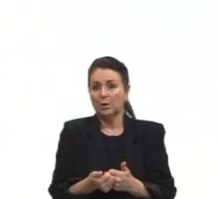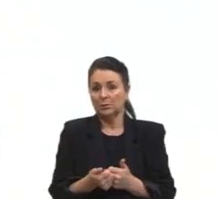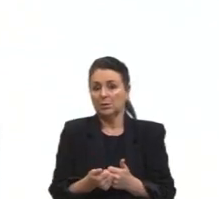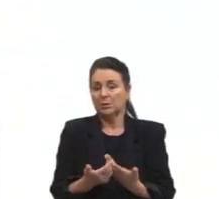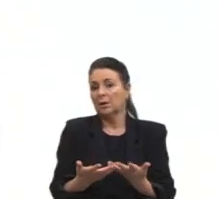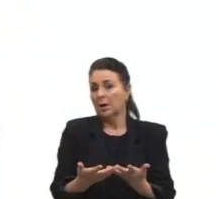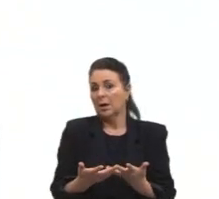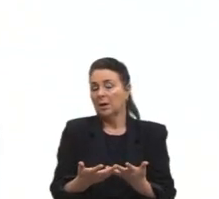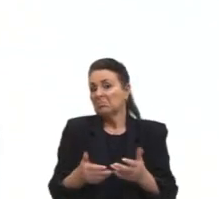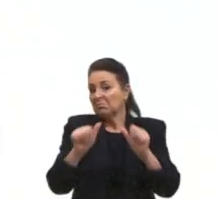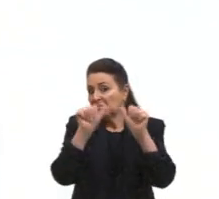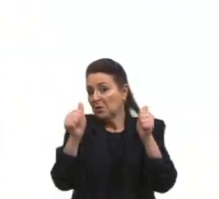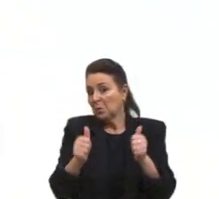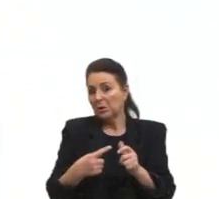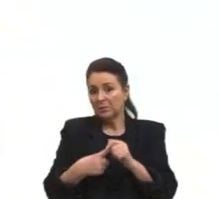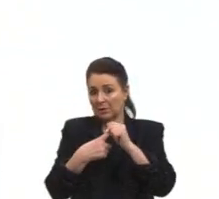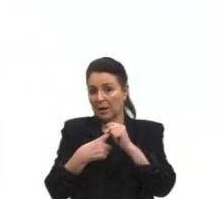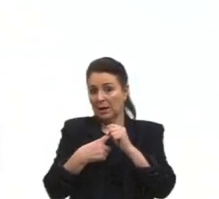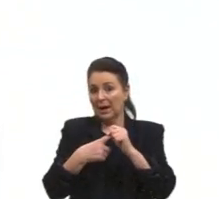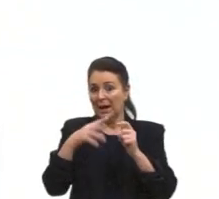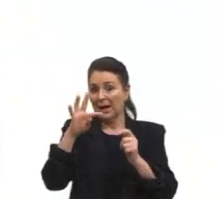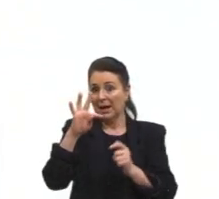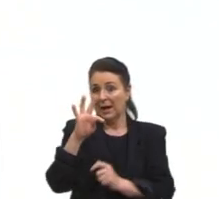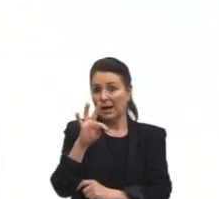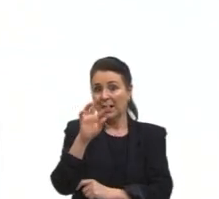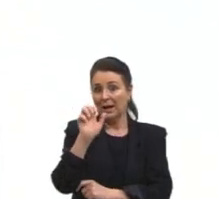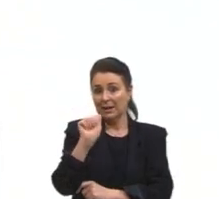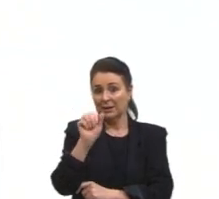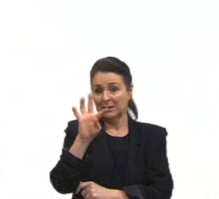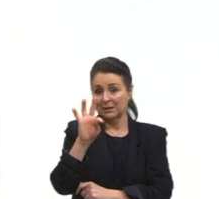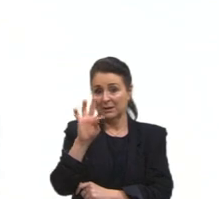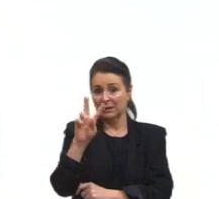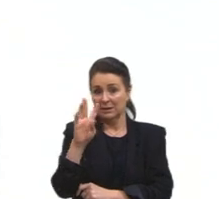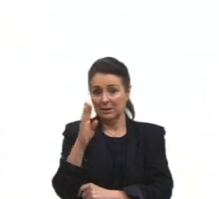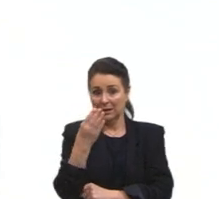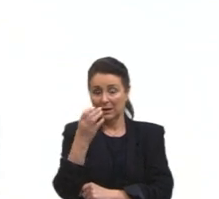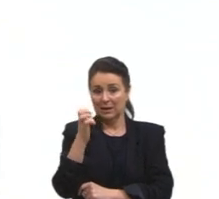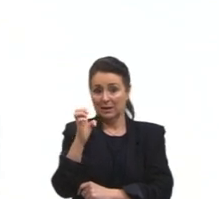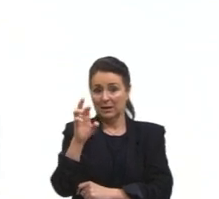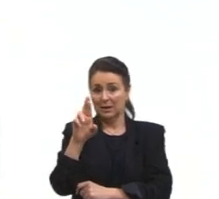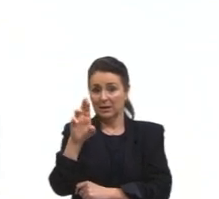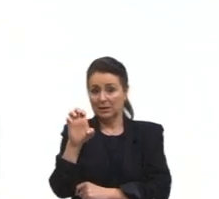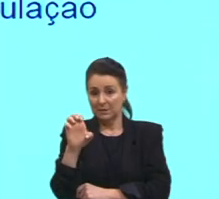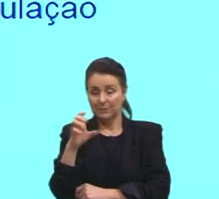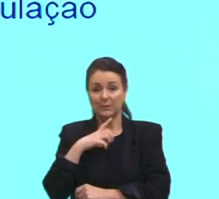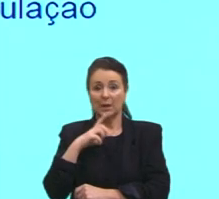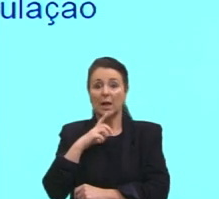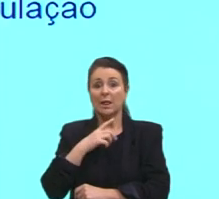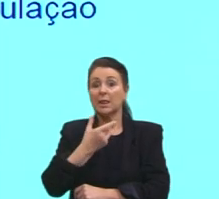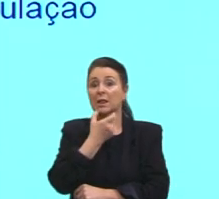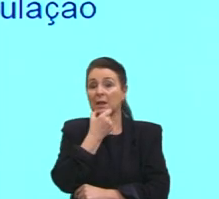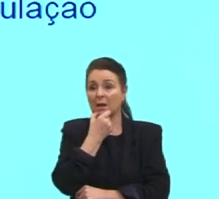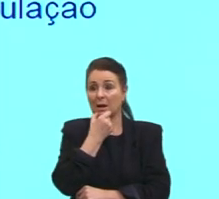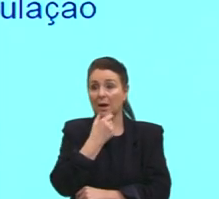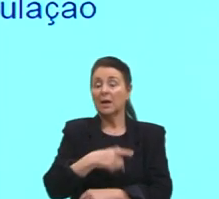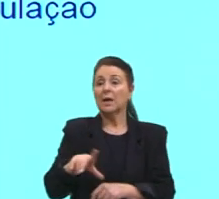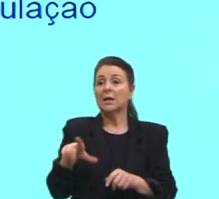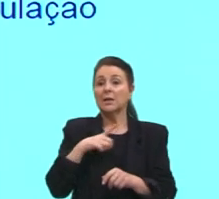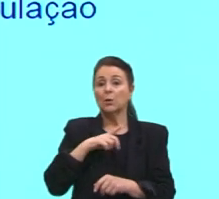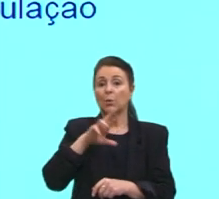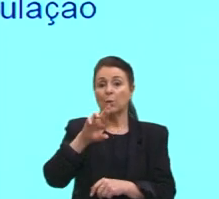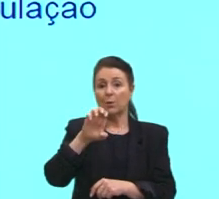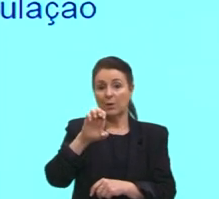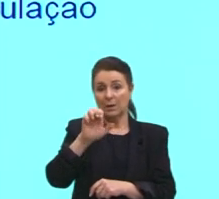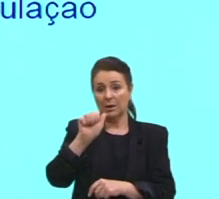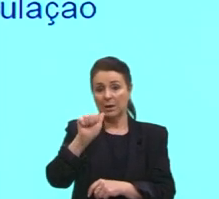vamos dizer assim Margaret Thatcher no Reino Unido e regan nos Estados Unidos com essas medidas de austeridade retirando